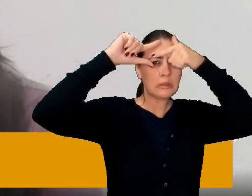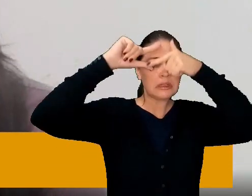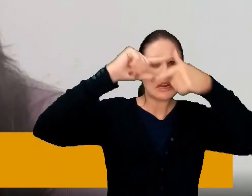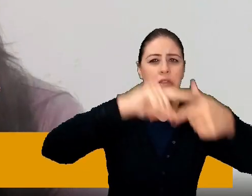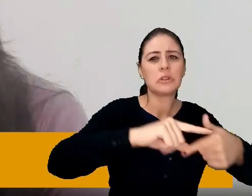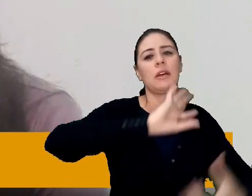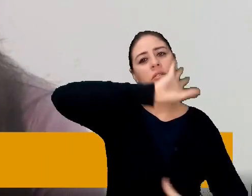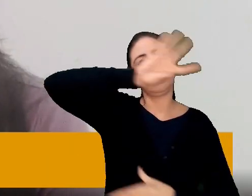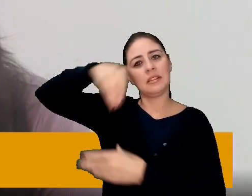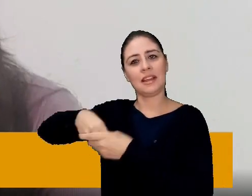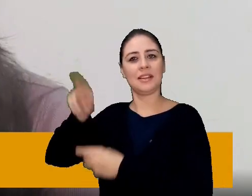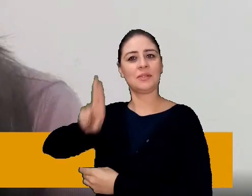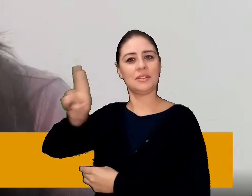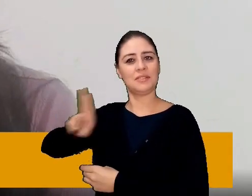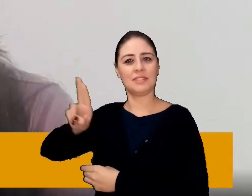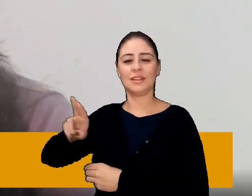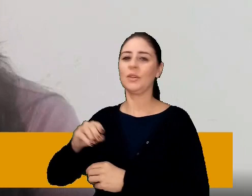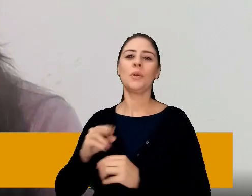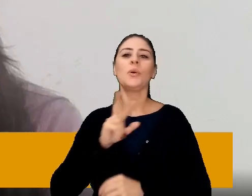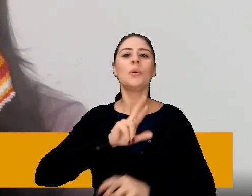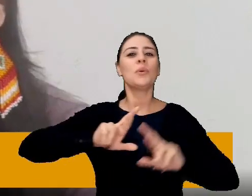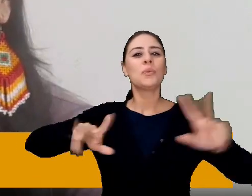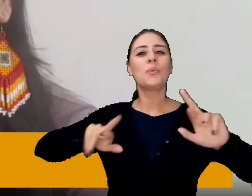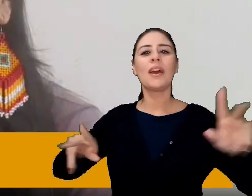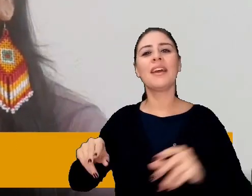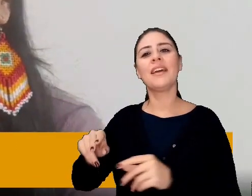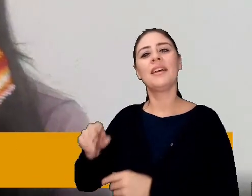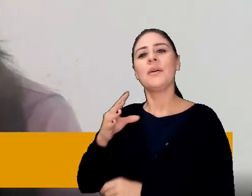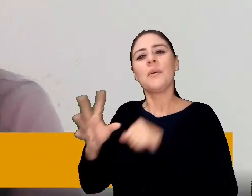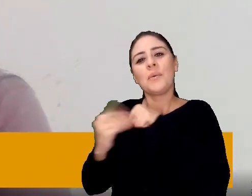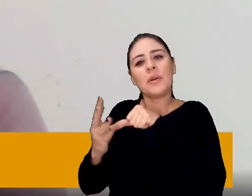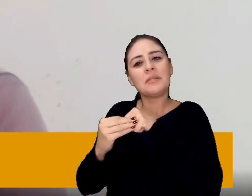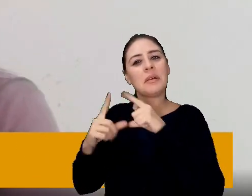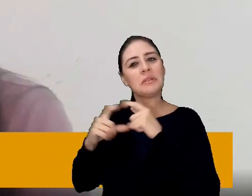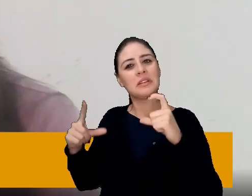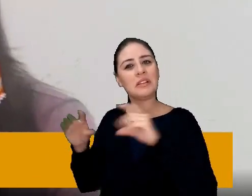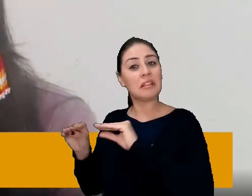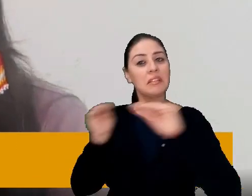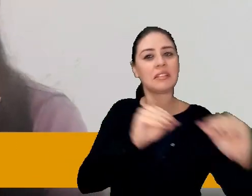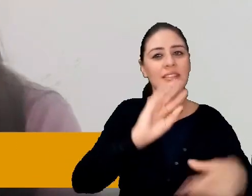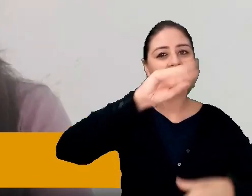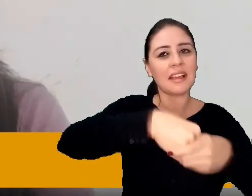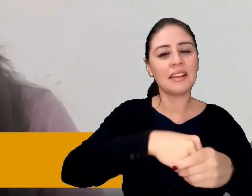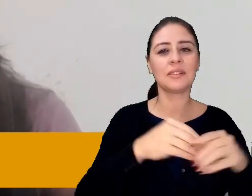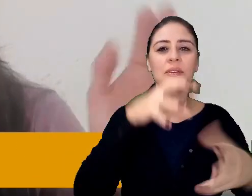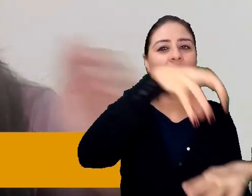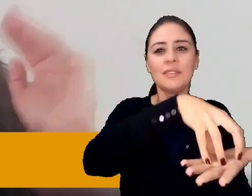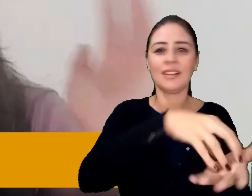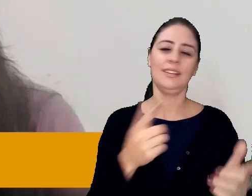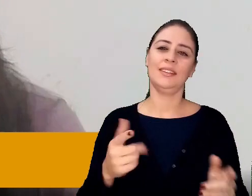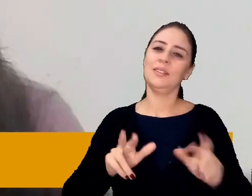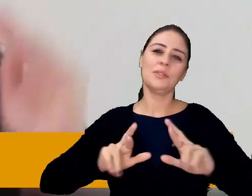acontecer, é levar o conhecimento tradicional para dentro da universidade, não conhecimento científico para dentro da aldeia. É isso mesmo, é que